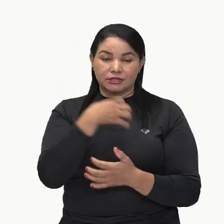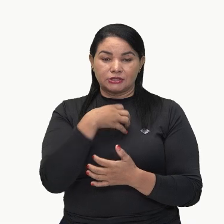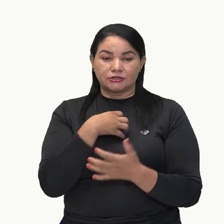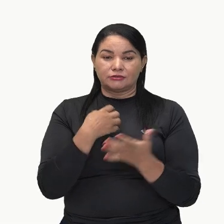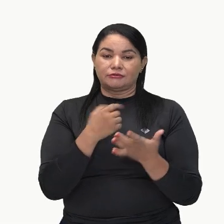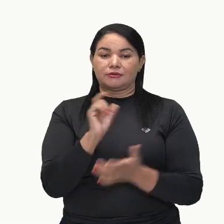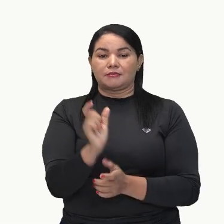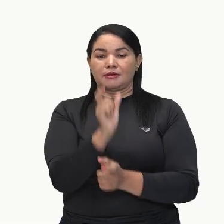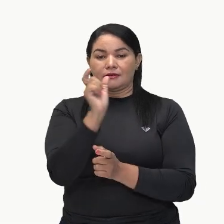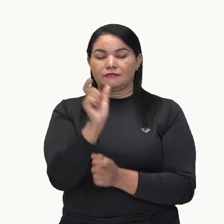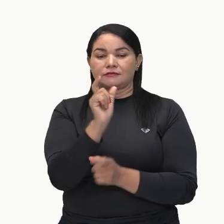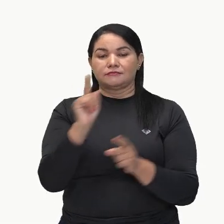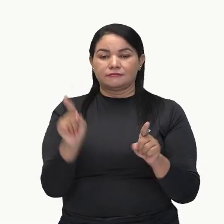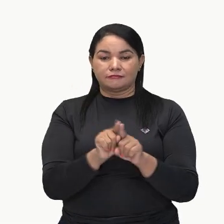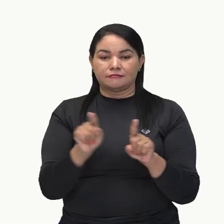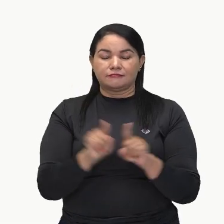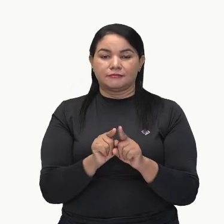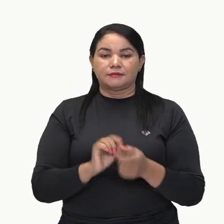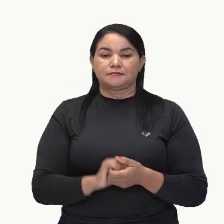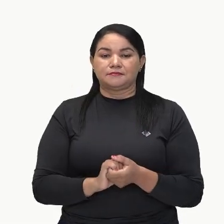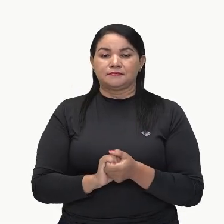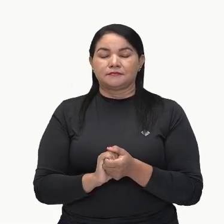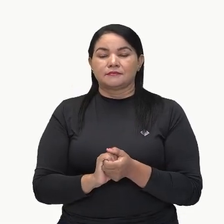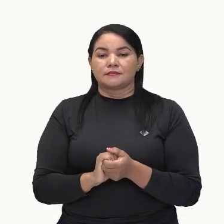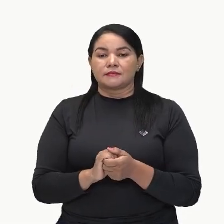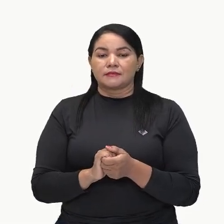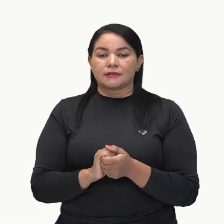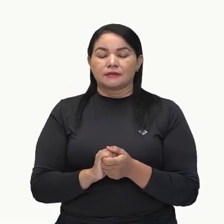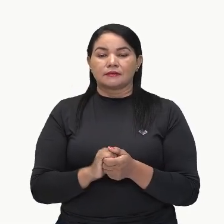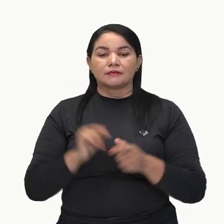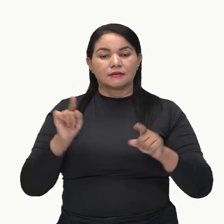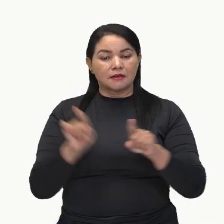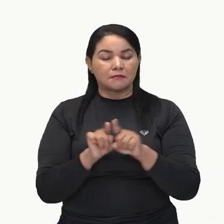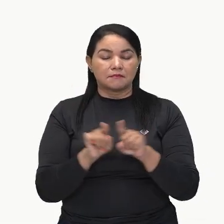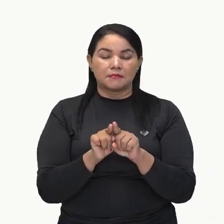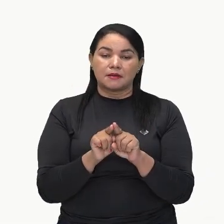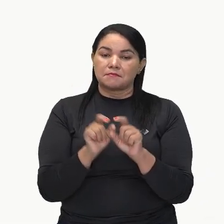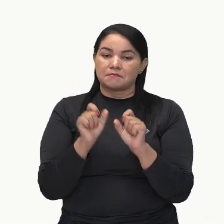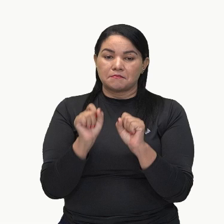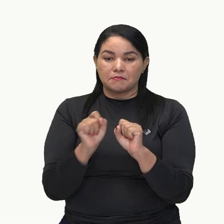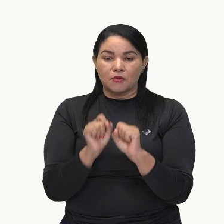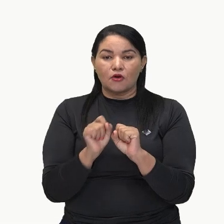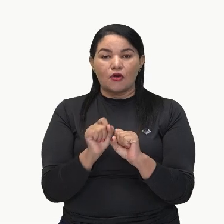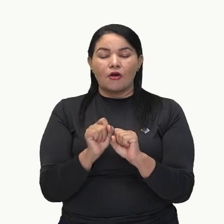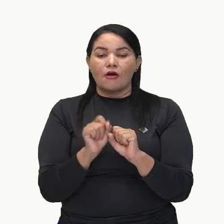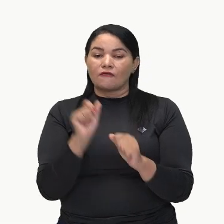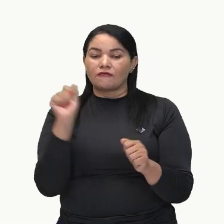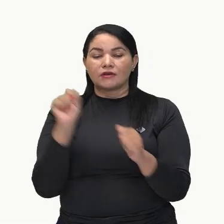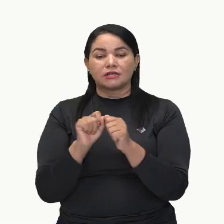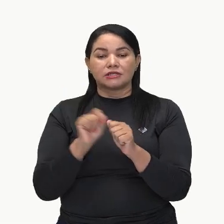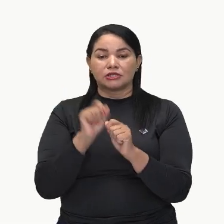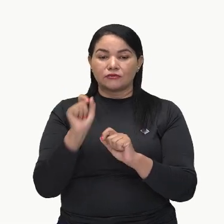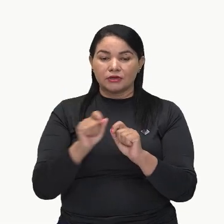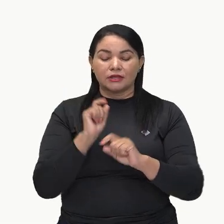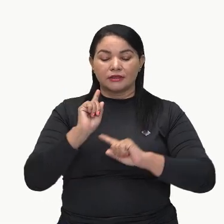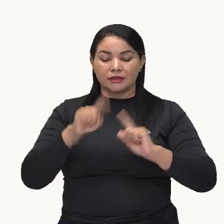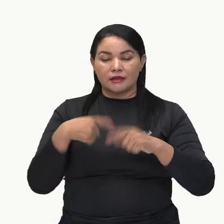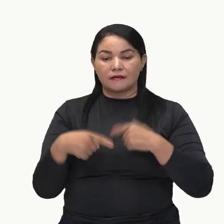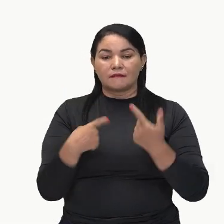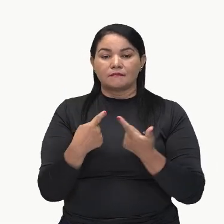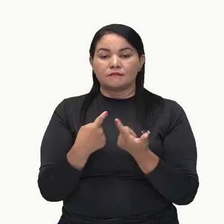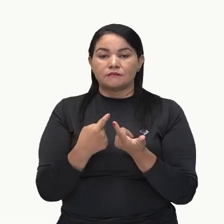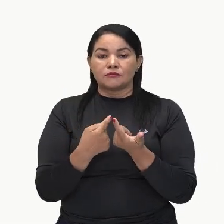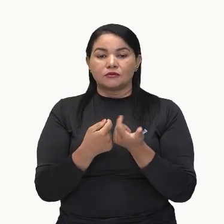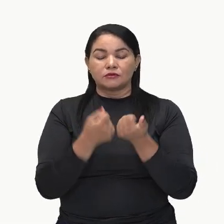E como efeito secundário e também importante, você acaba naturalizando essa